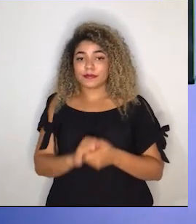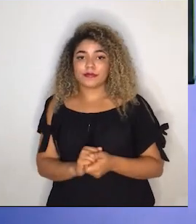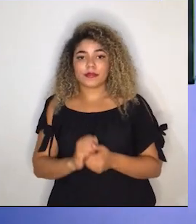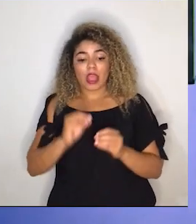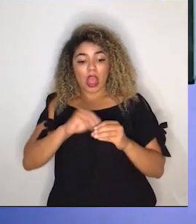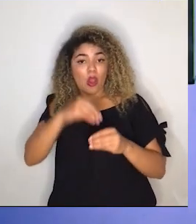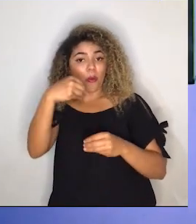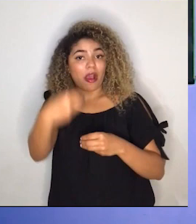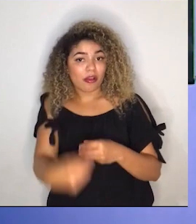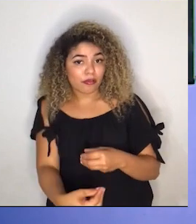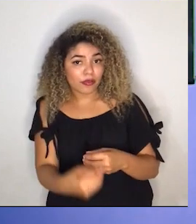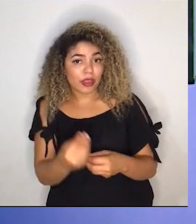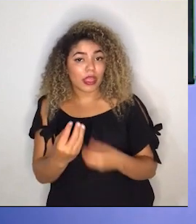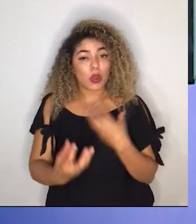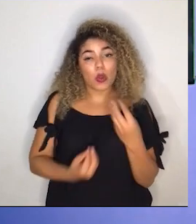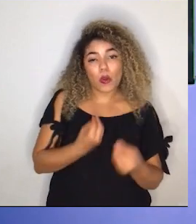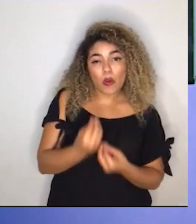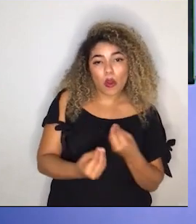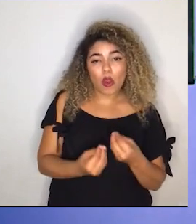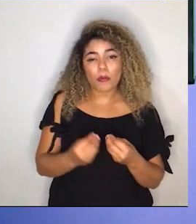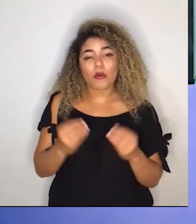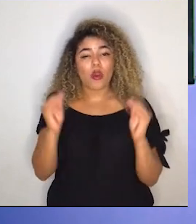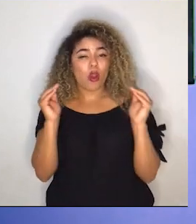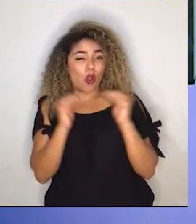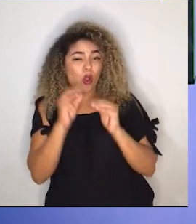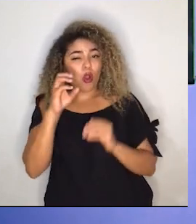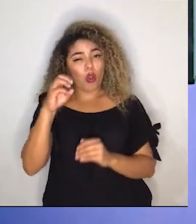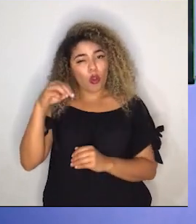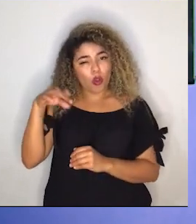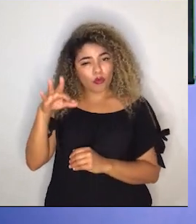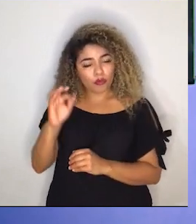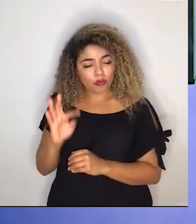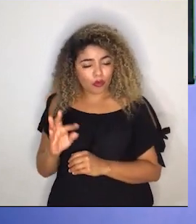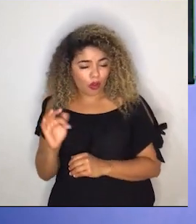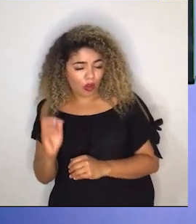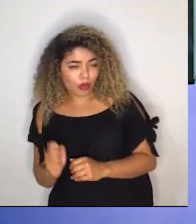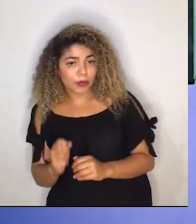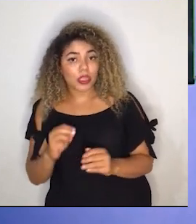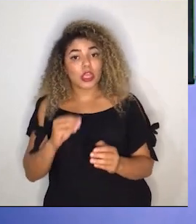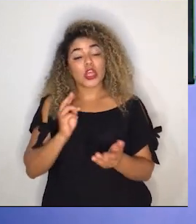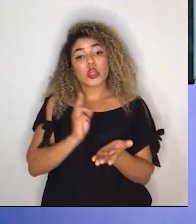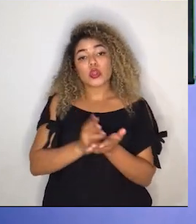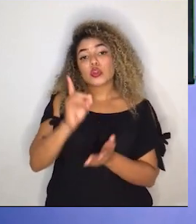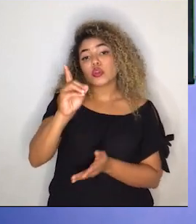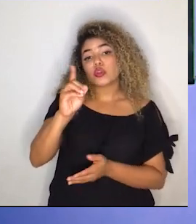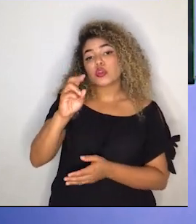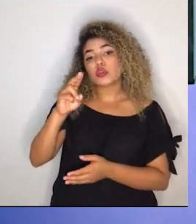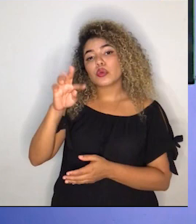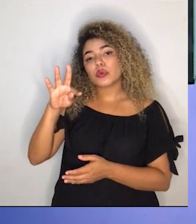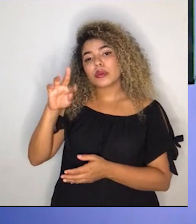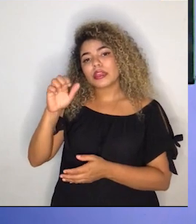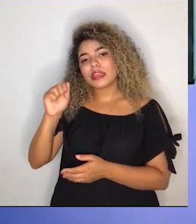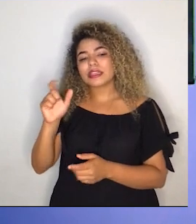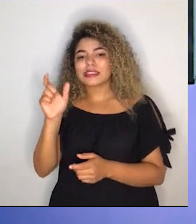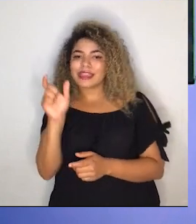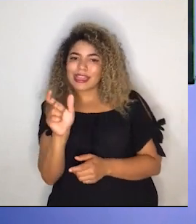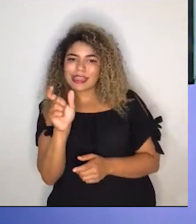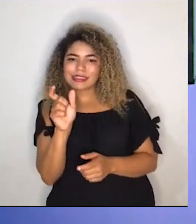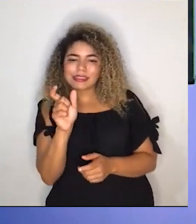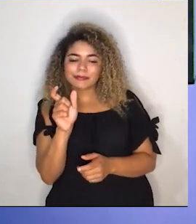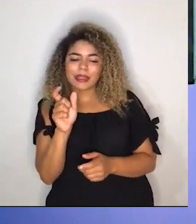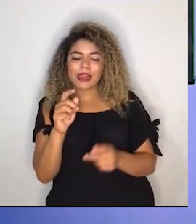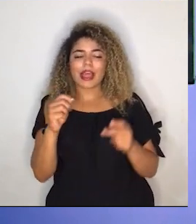o afora, o como, conforme, consoante, durante, são exemplos de